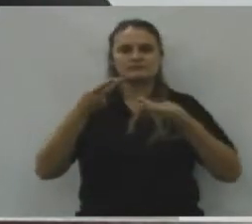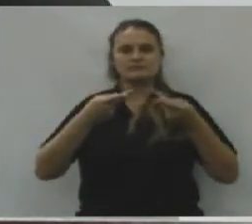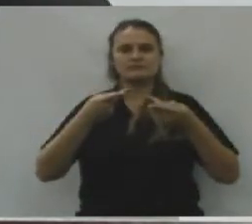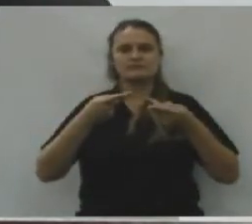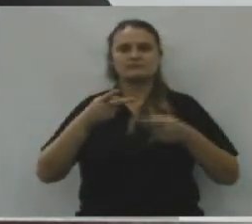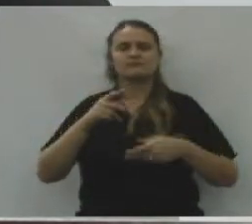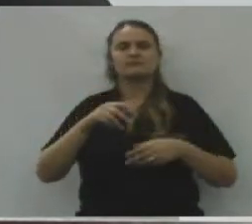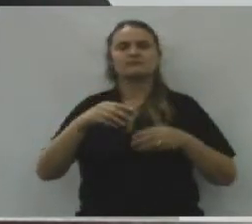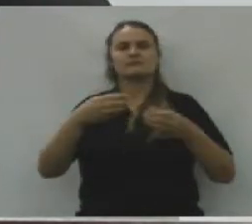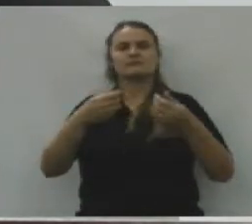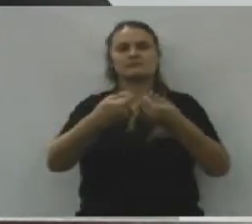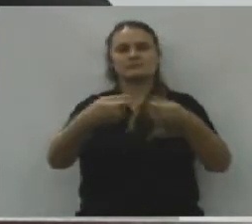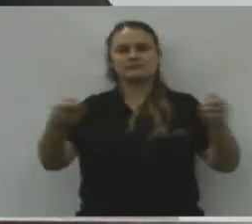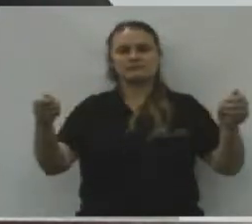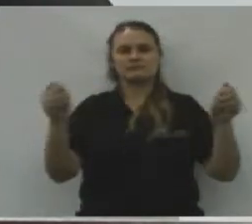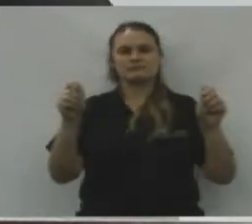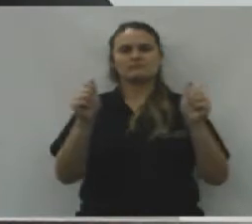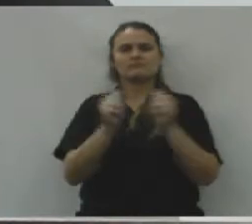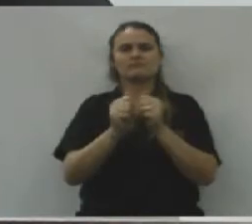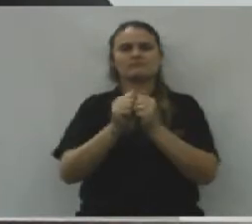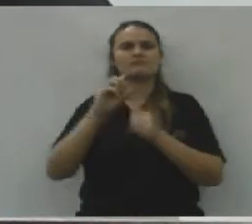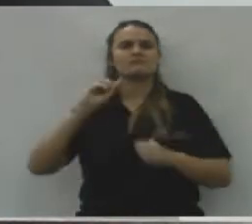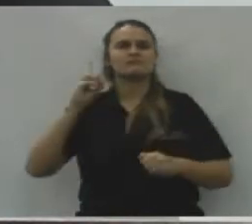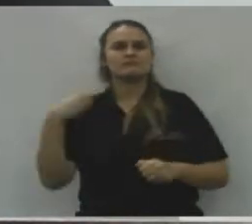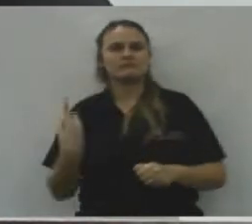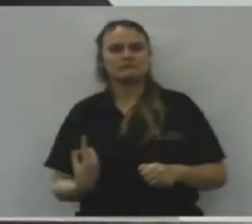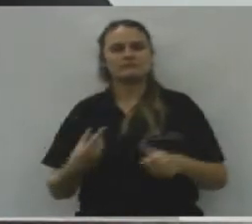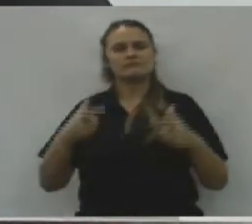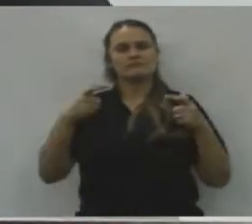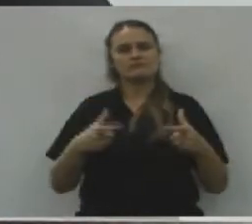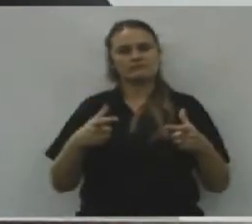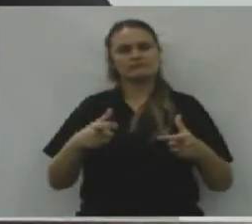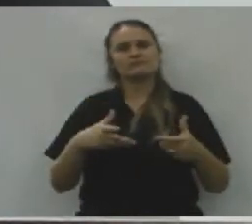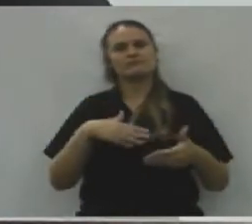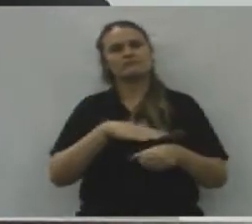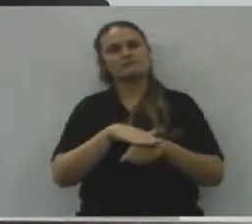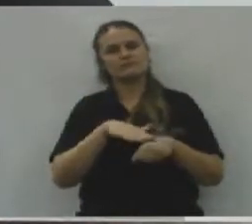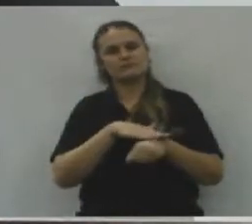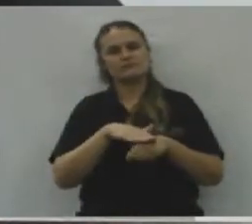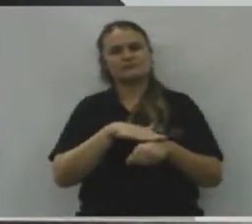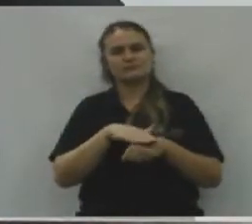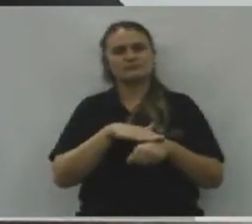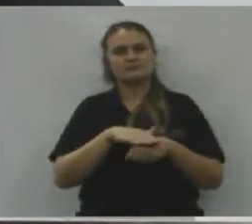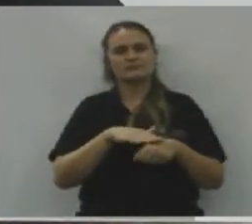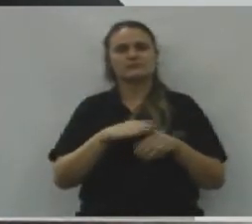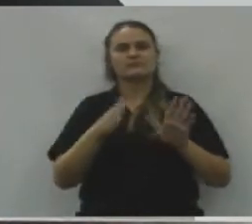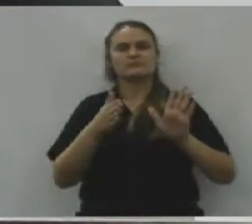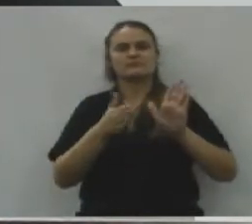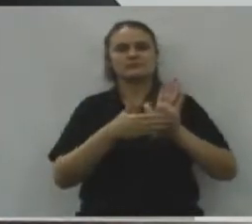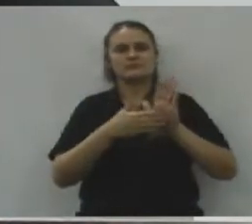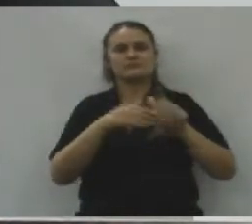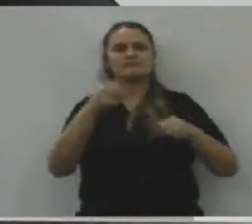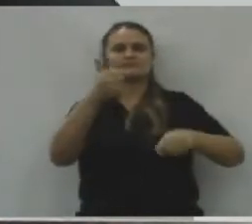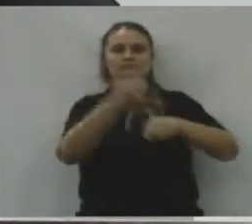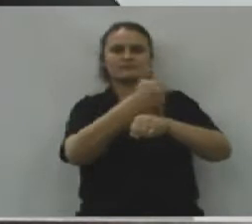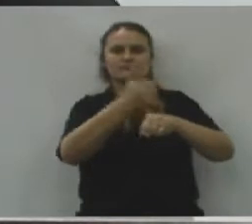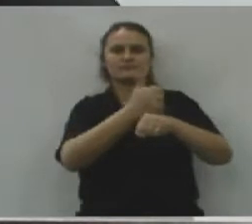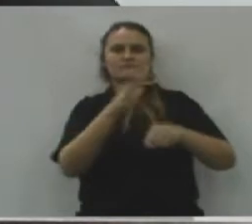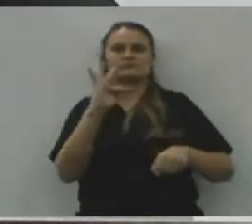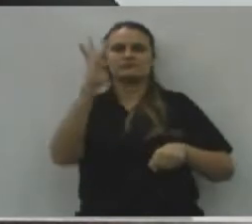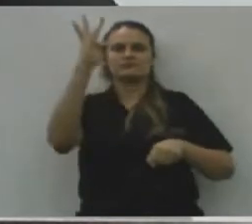na Assembleia Legislativa com os deputados, aonde nós estaremos falando aí do plano de carreira